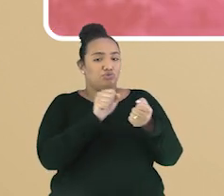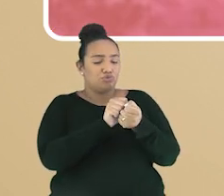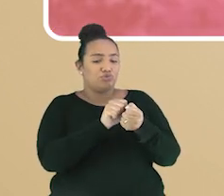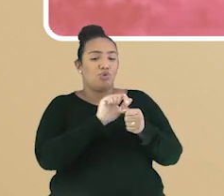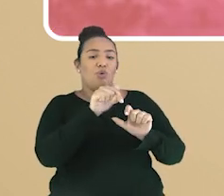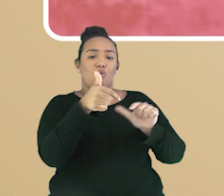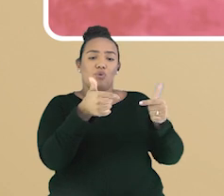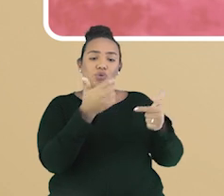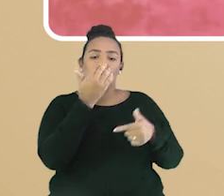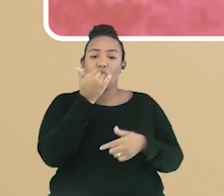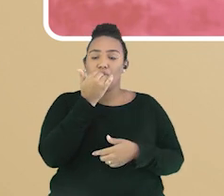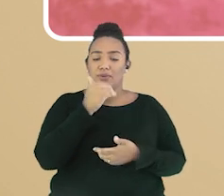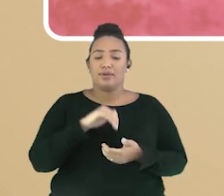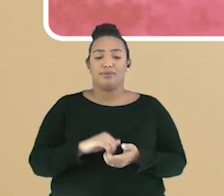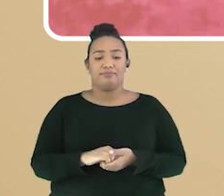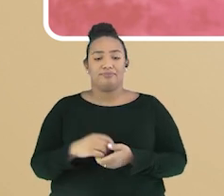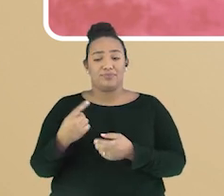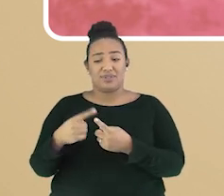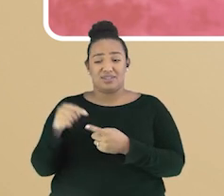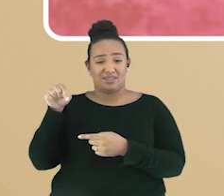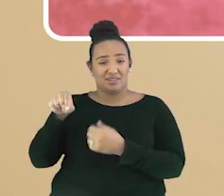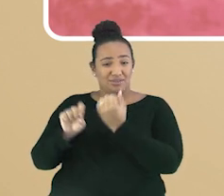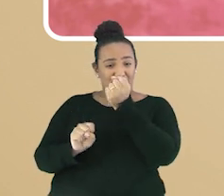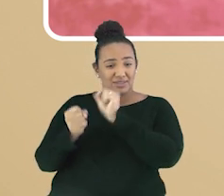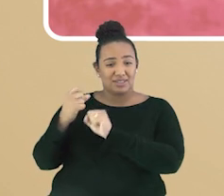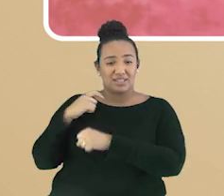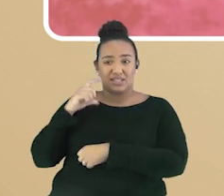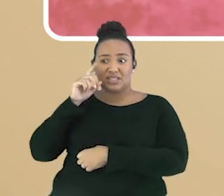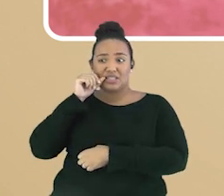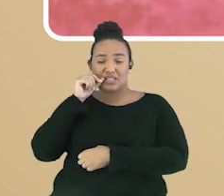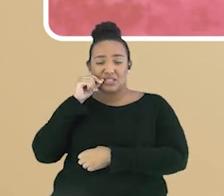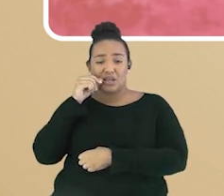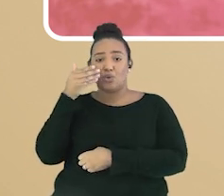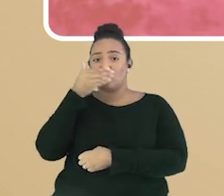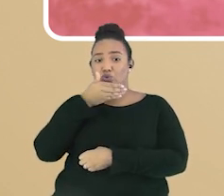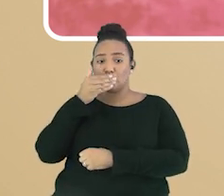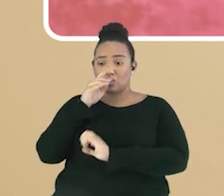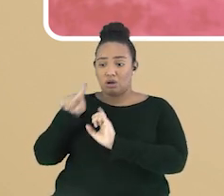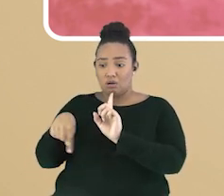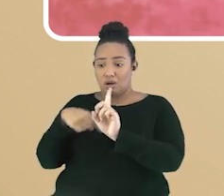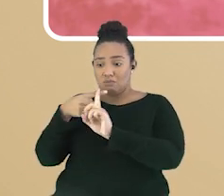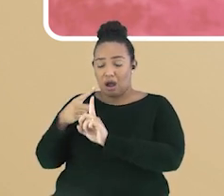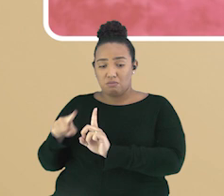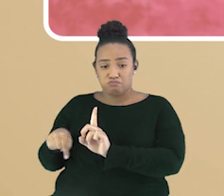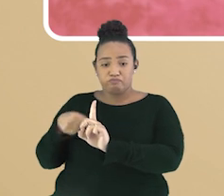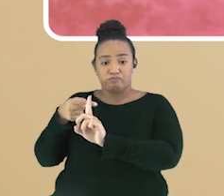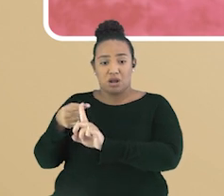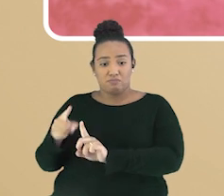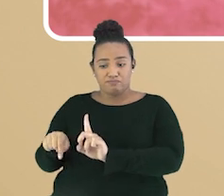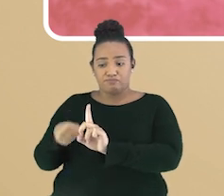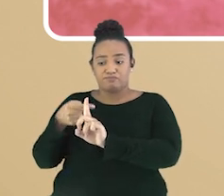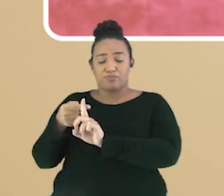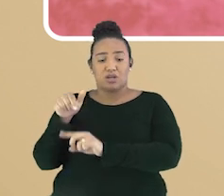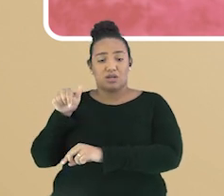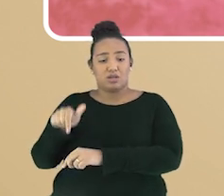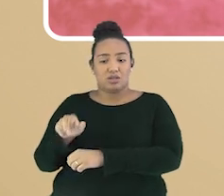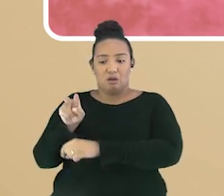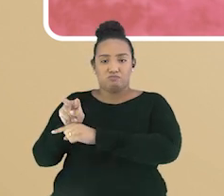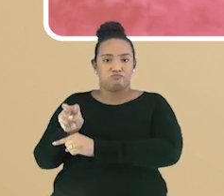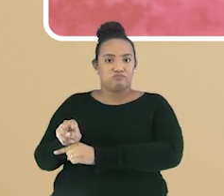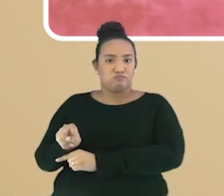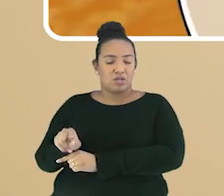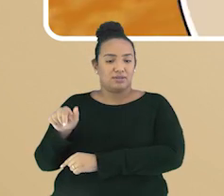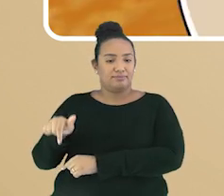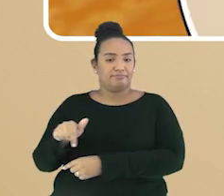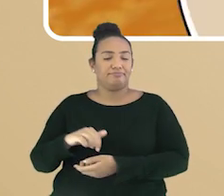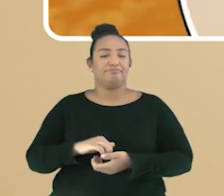A indústria adiciona sal ou açúcar em grandes quantidades para aumentar a durabilidade desses